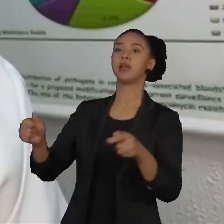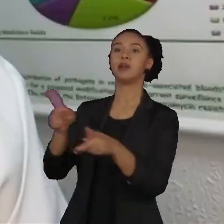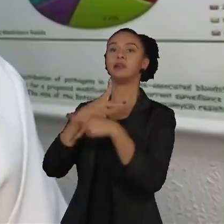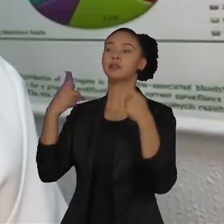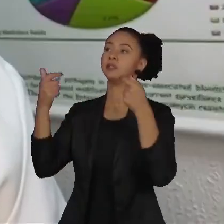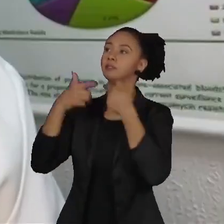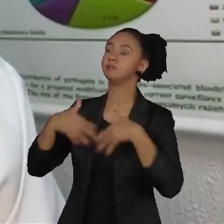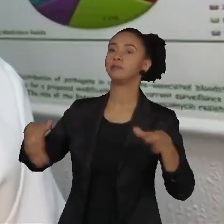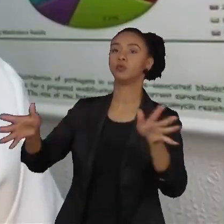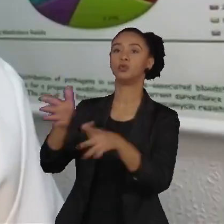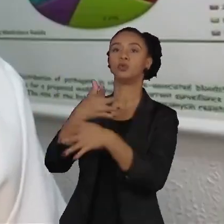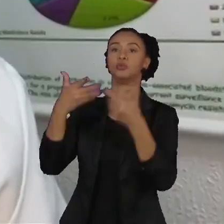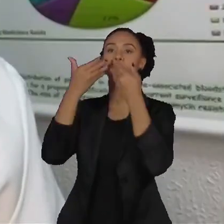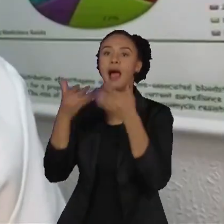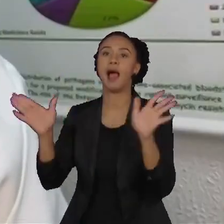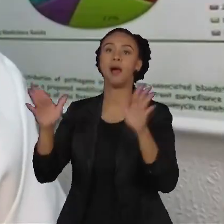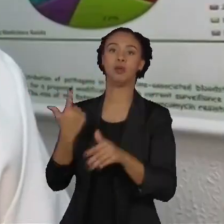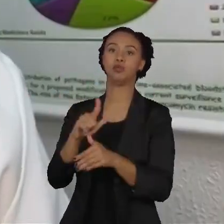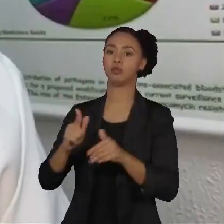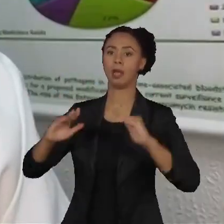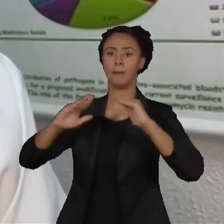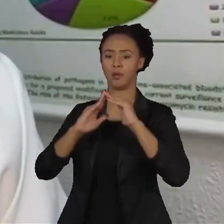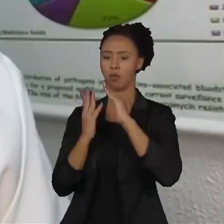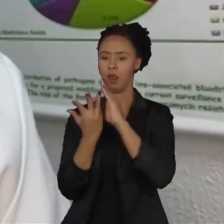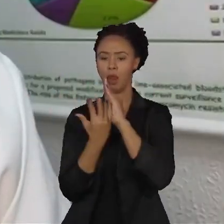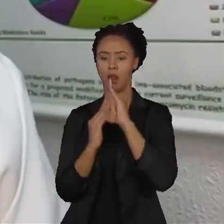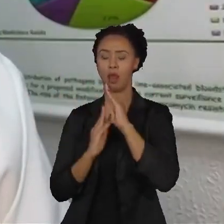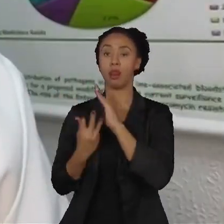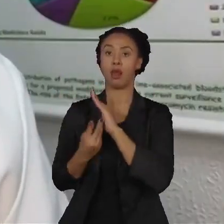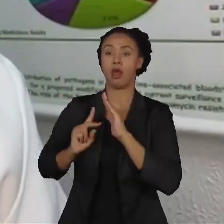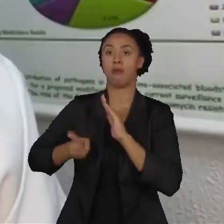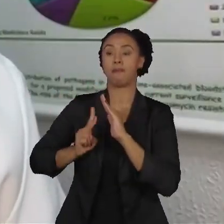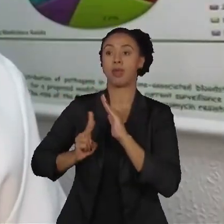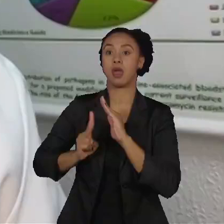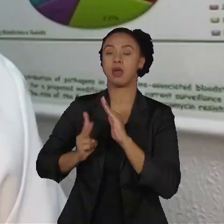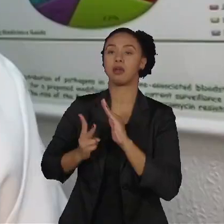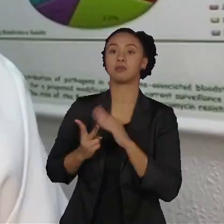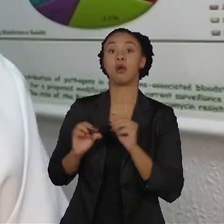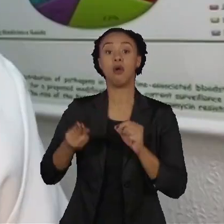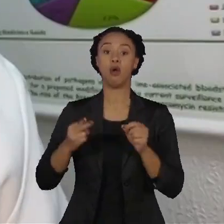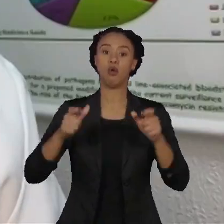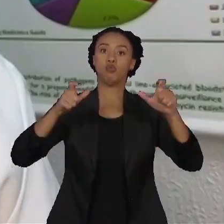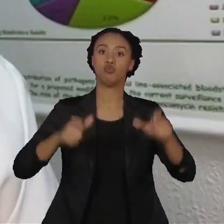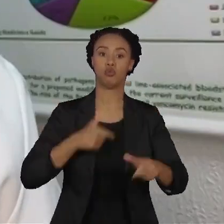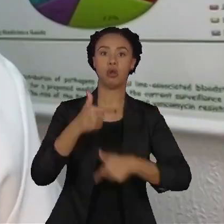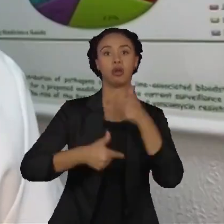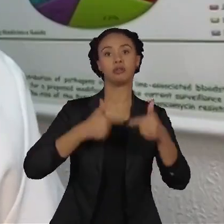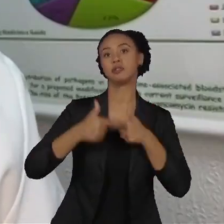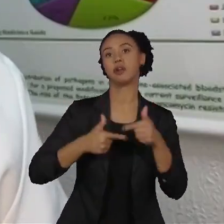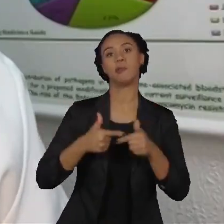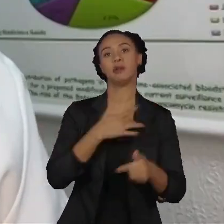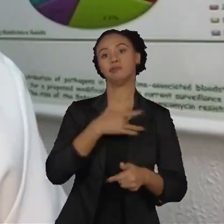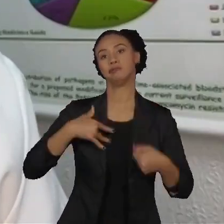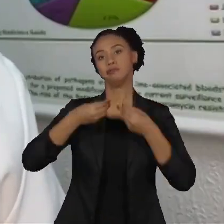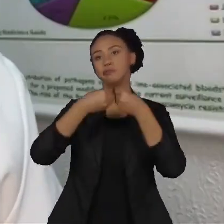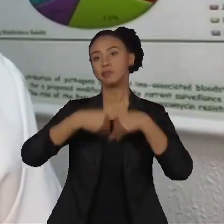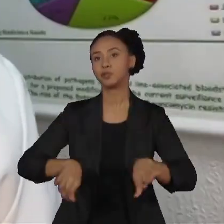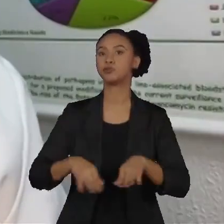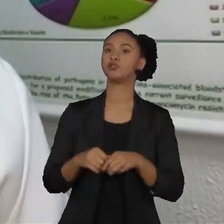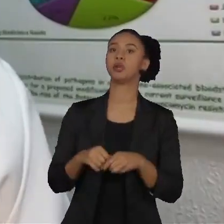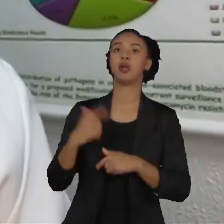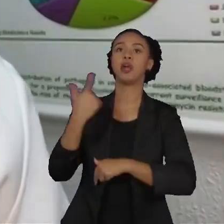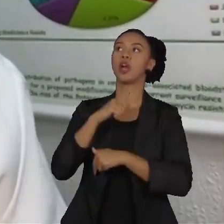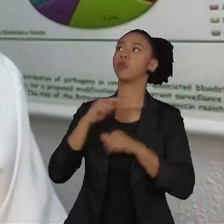muitas pessoas morando no mesmo local, ou locais de trabalho também insalubres, com pouca